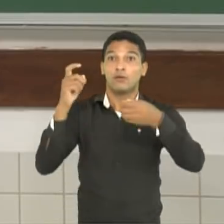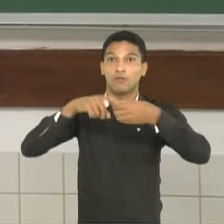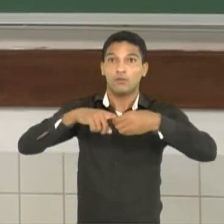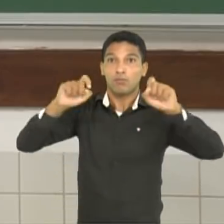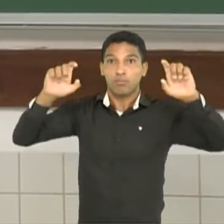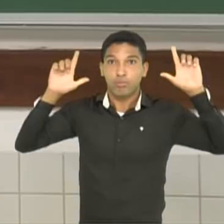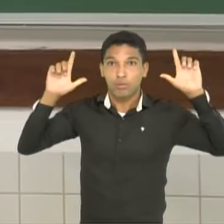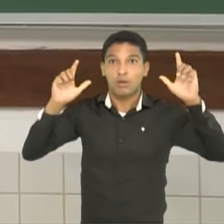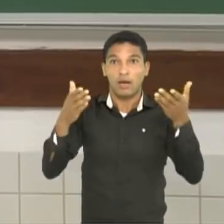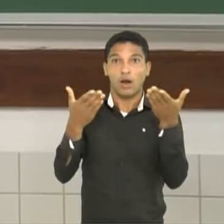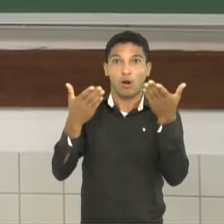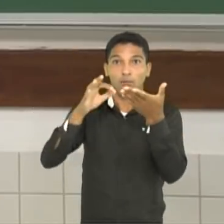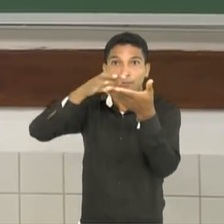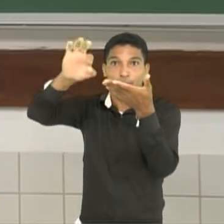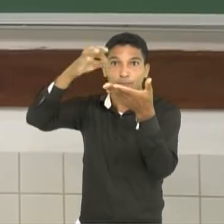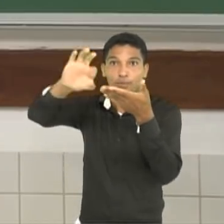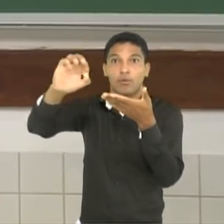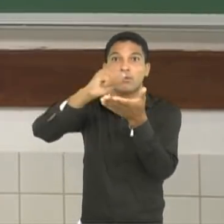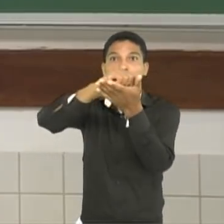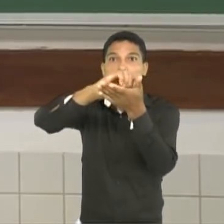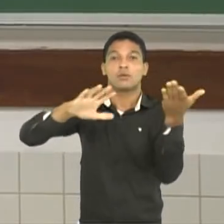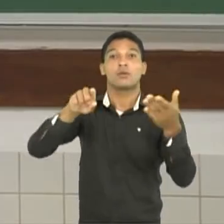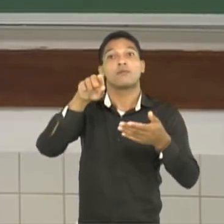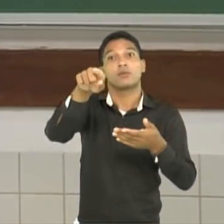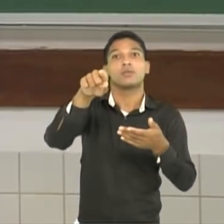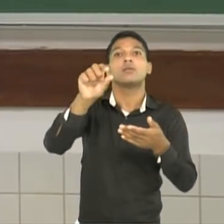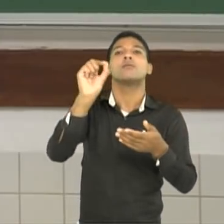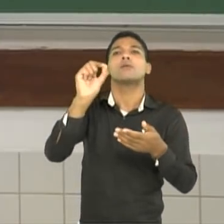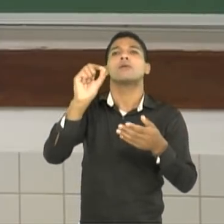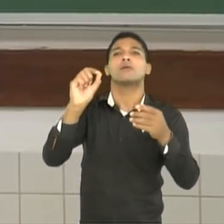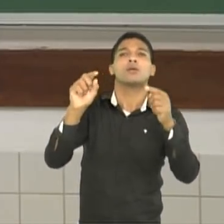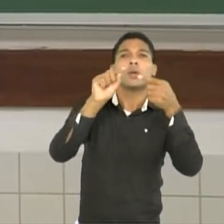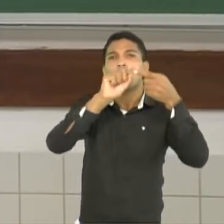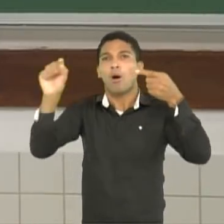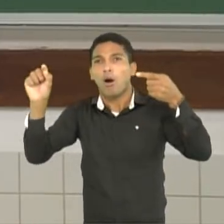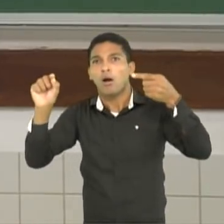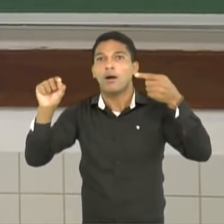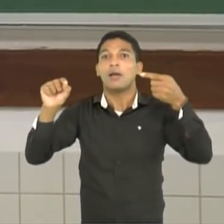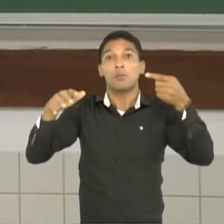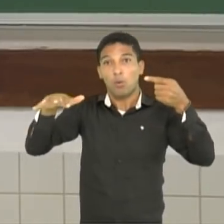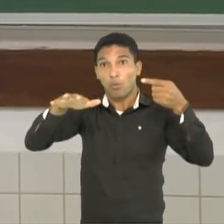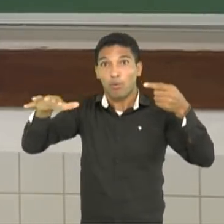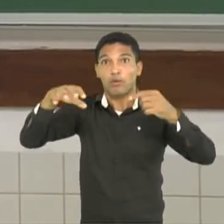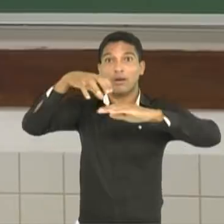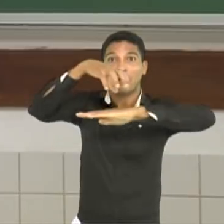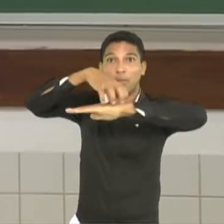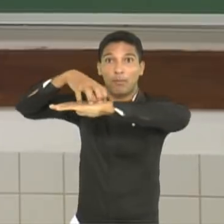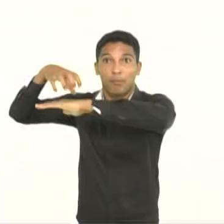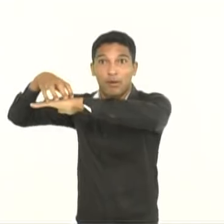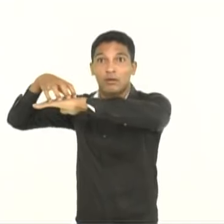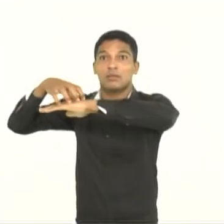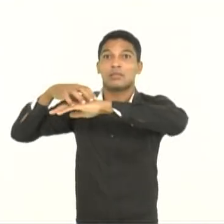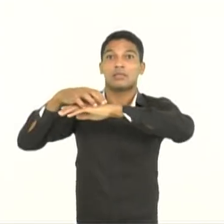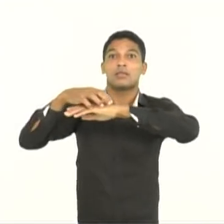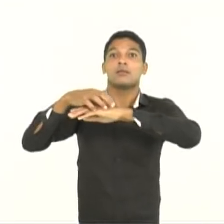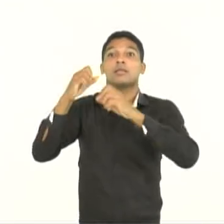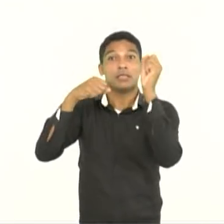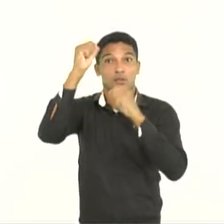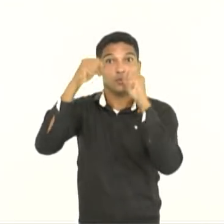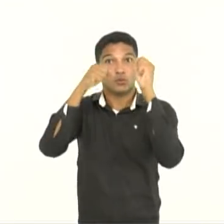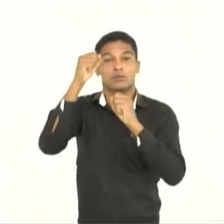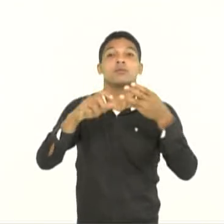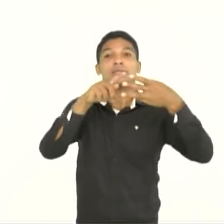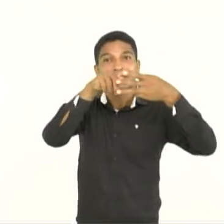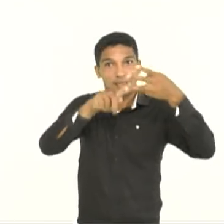Voltamos então ali com a correção do exercício, vocês tinham que relacionar áreas de concentração industrial nos 3 estados. Então no Paraná, na